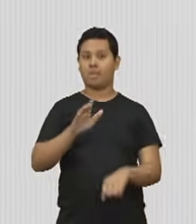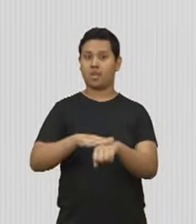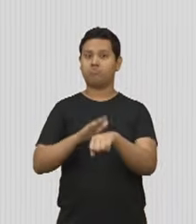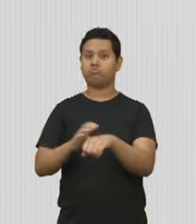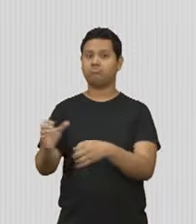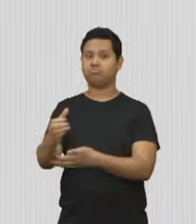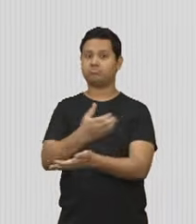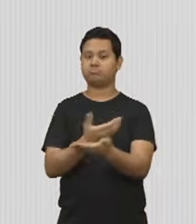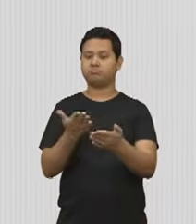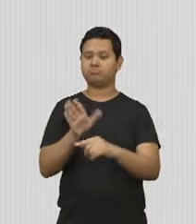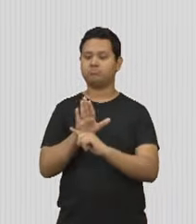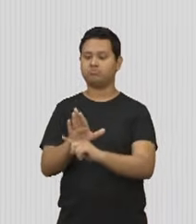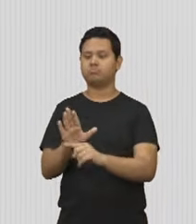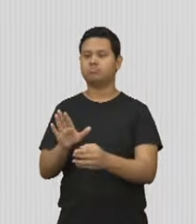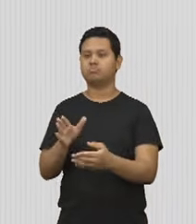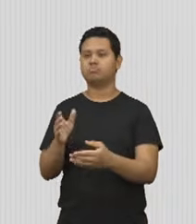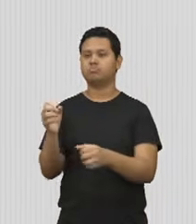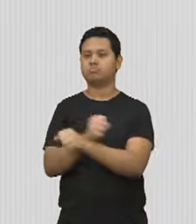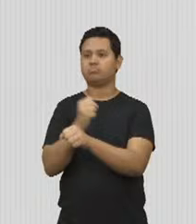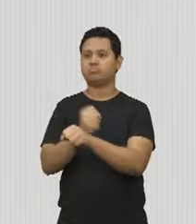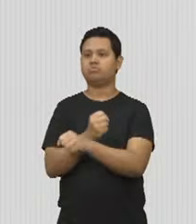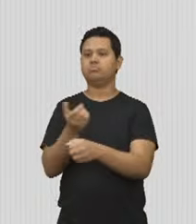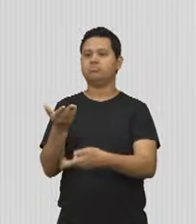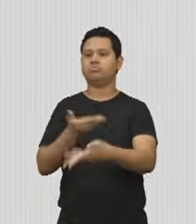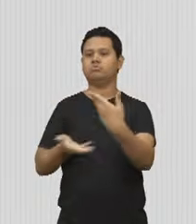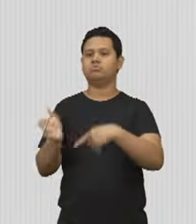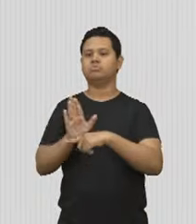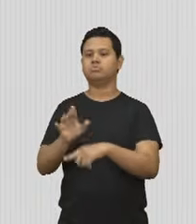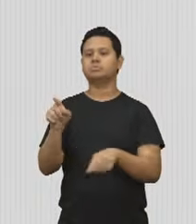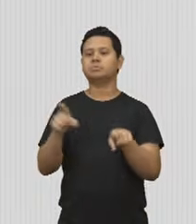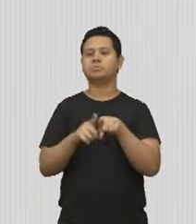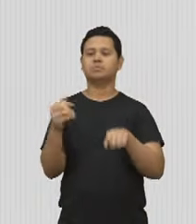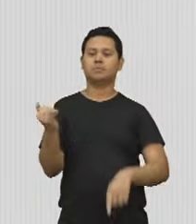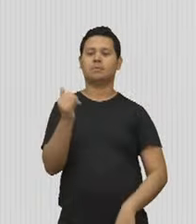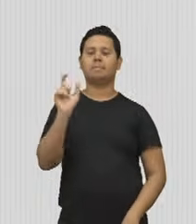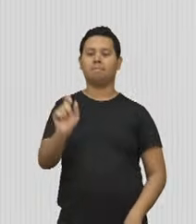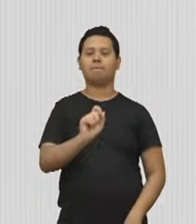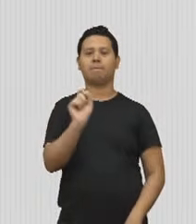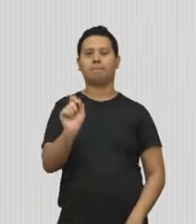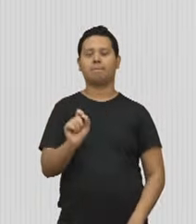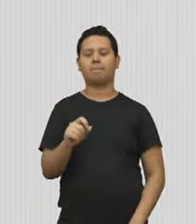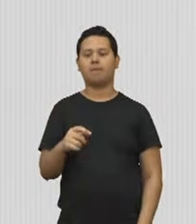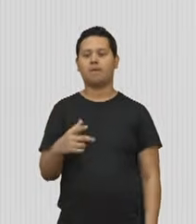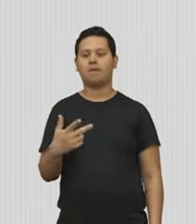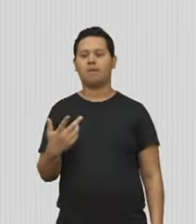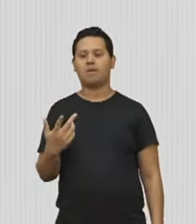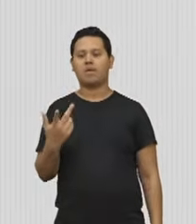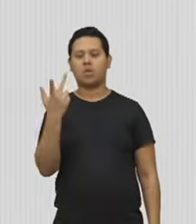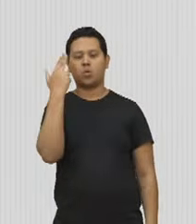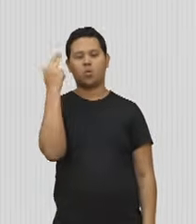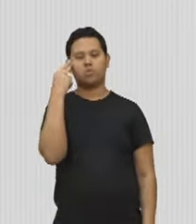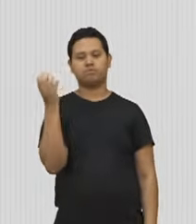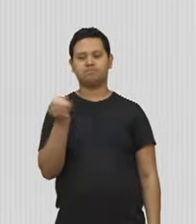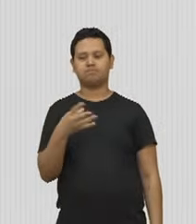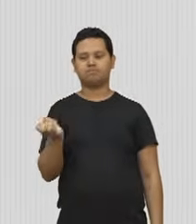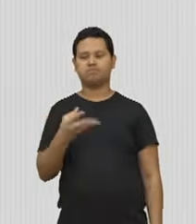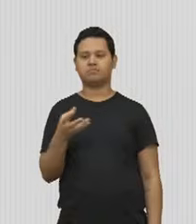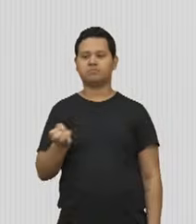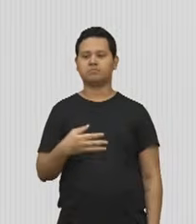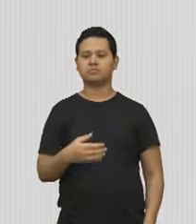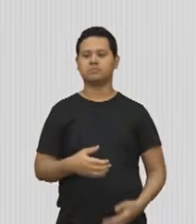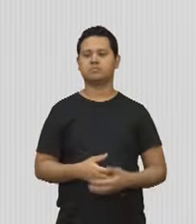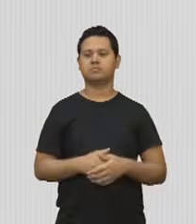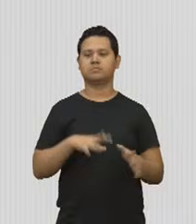em serviços para a cidade. Outro ponto importante da gente mencionar aqui é a modernização na administração